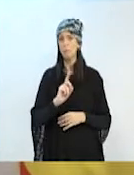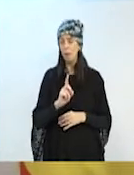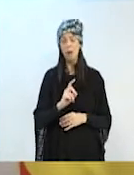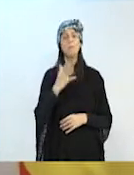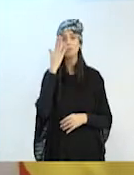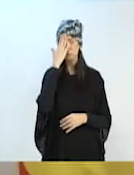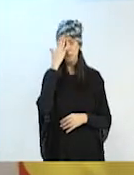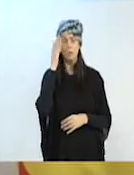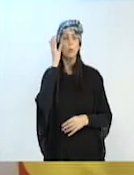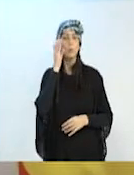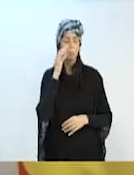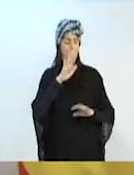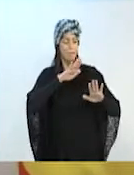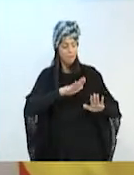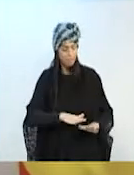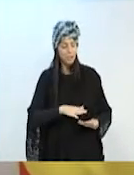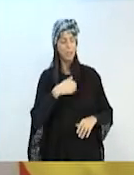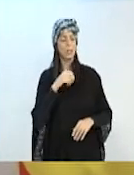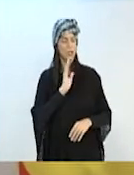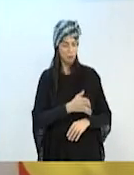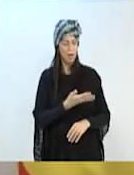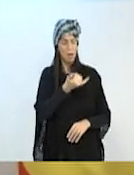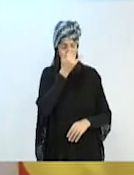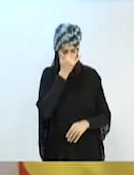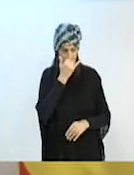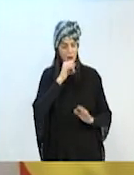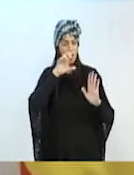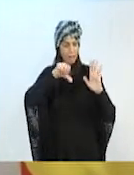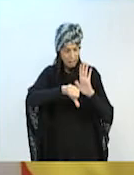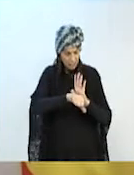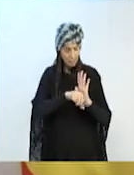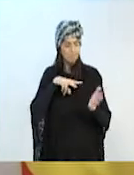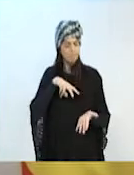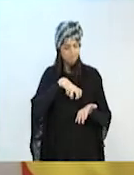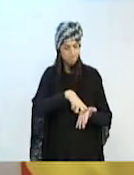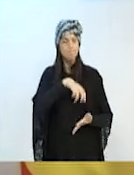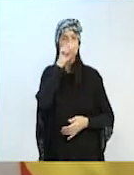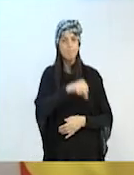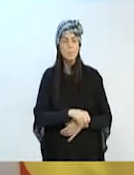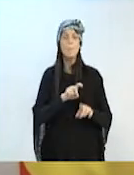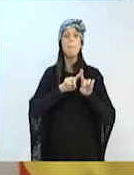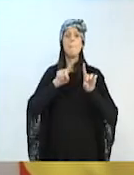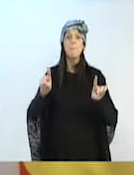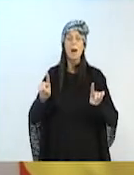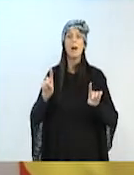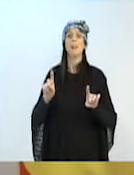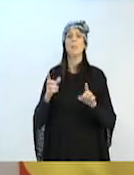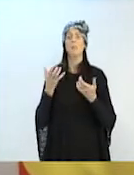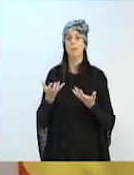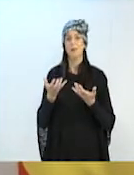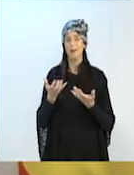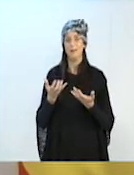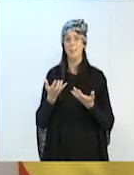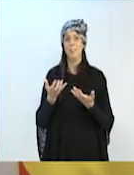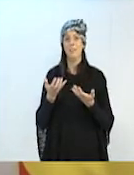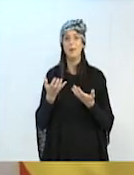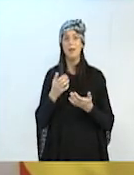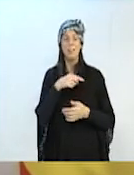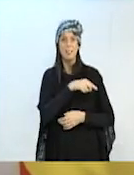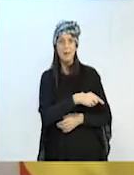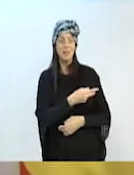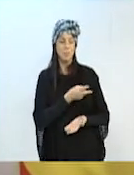pena. Precisam pagar pelo erro que fizeram. No entanto, como já disse no outro dia aqui nessa tribuna, eles precisam estar vivos para